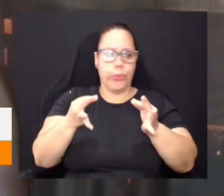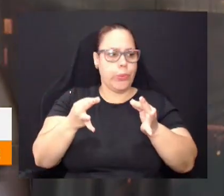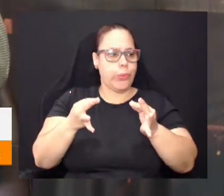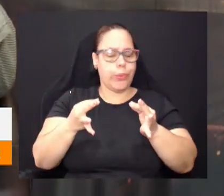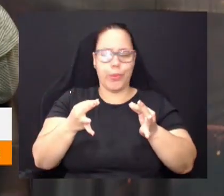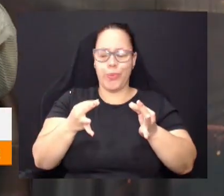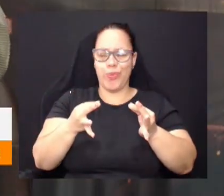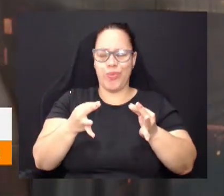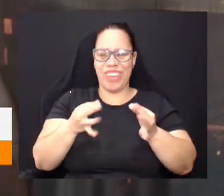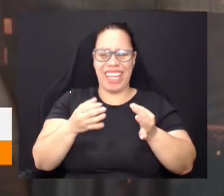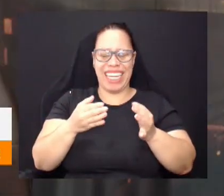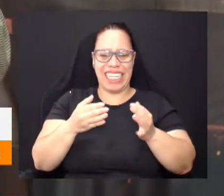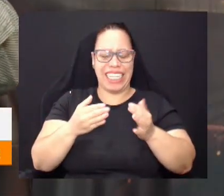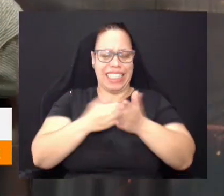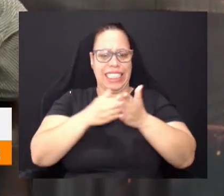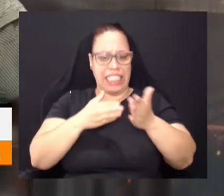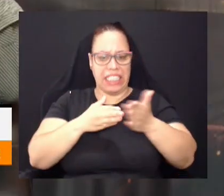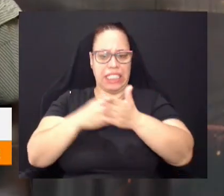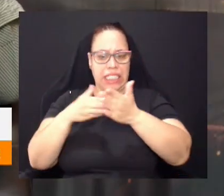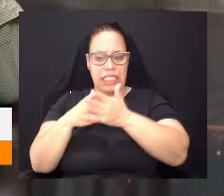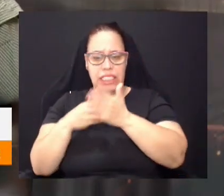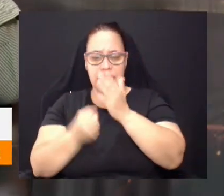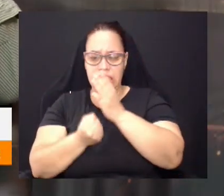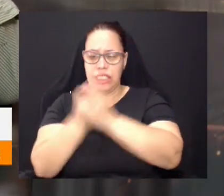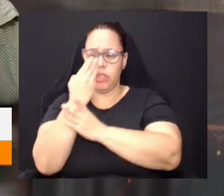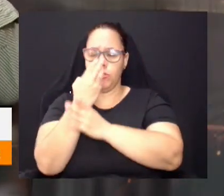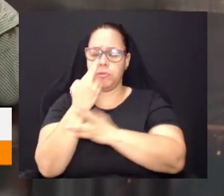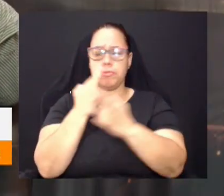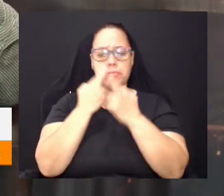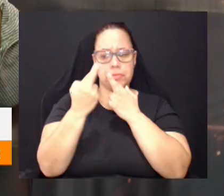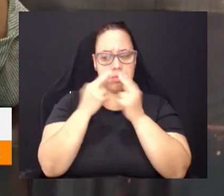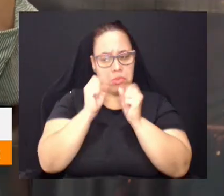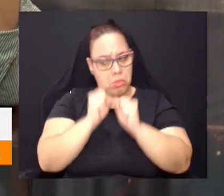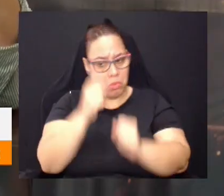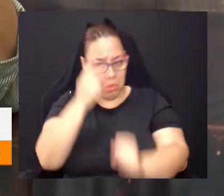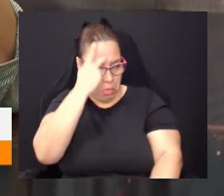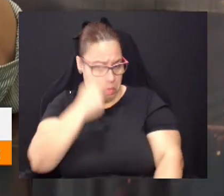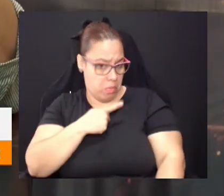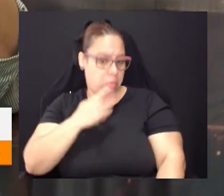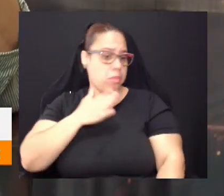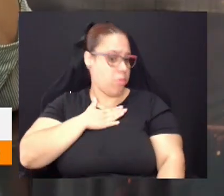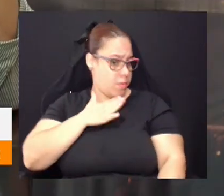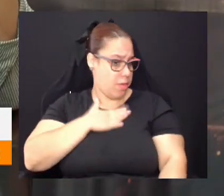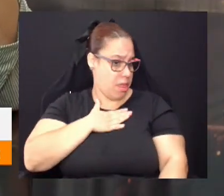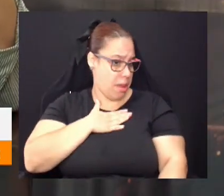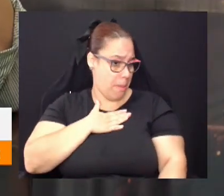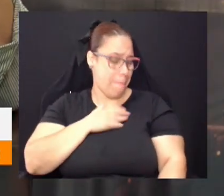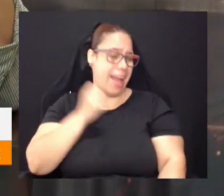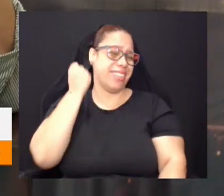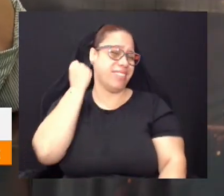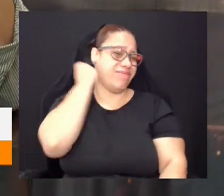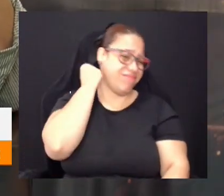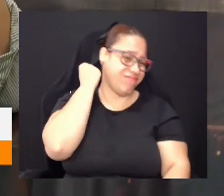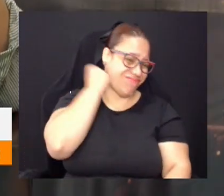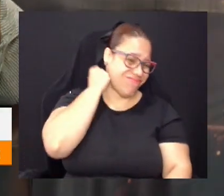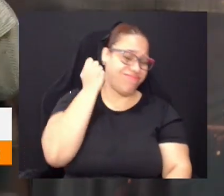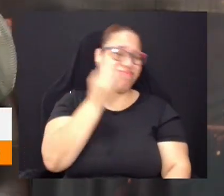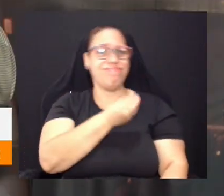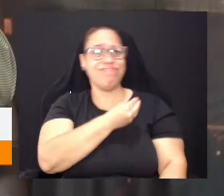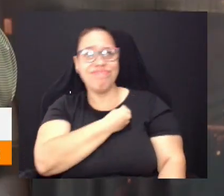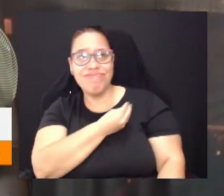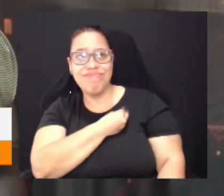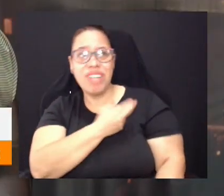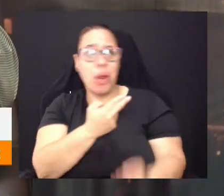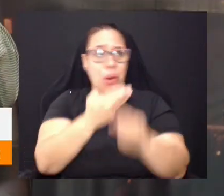atritos que estão surgindo no relacionamento? Pode ser algo pessoal meu, né? Um estresse que estou passando, um trauma, uma